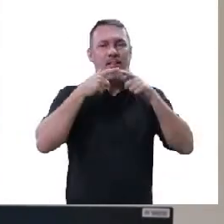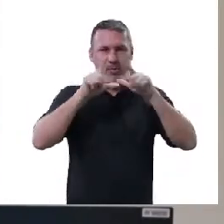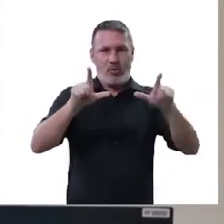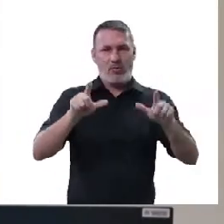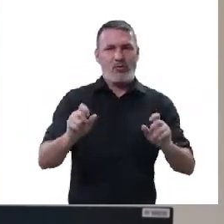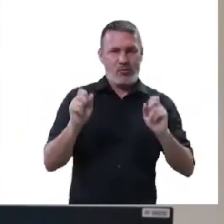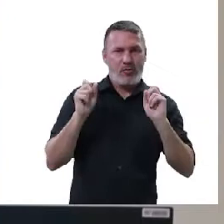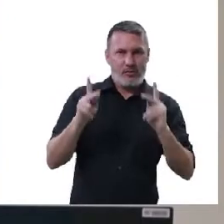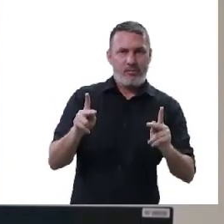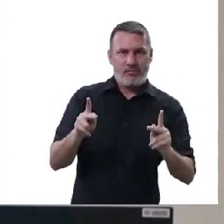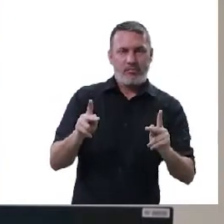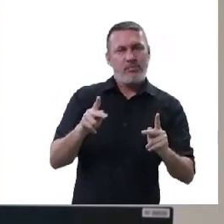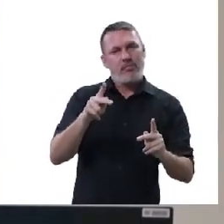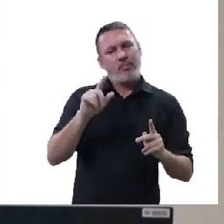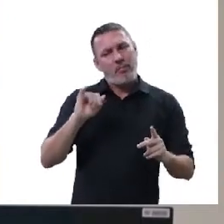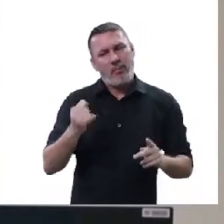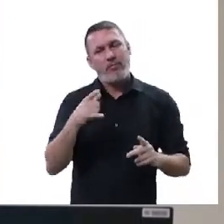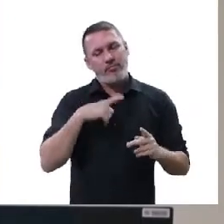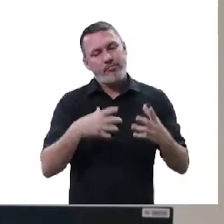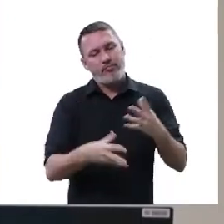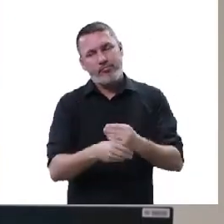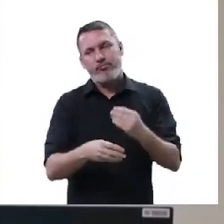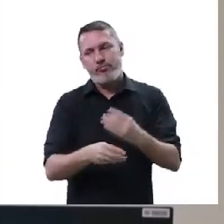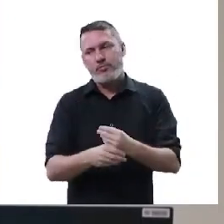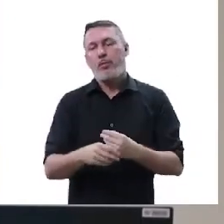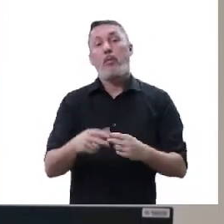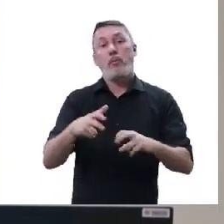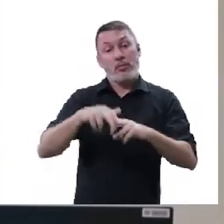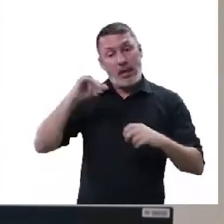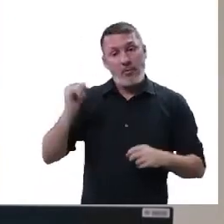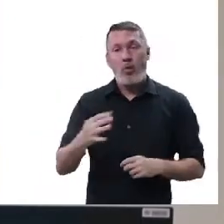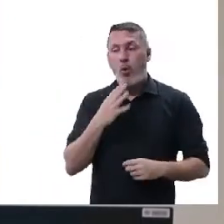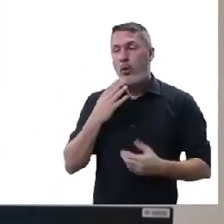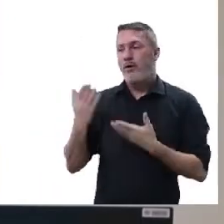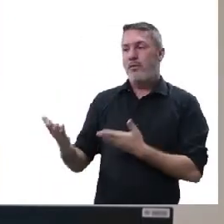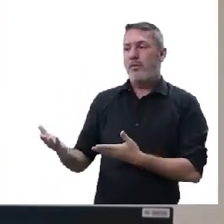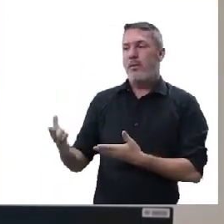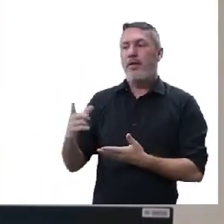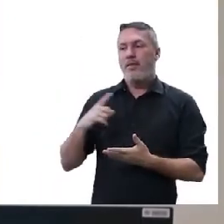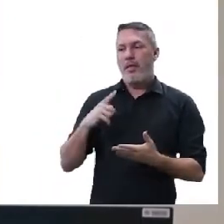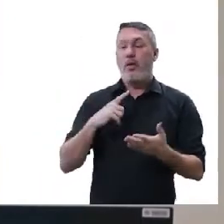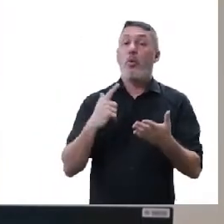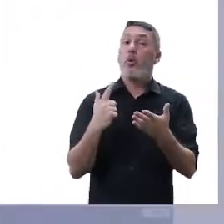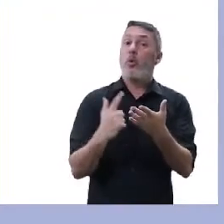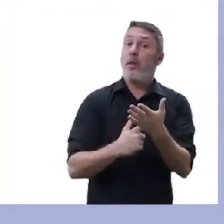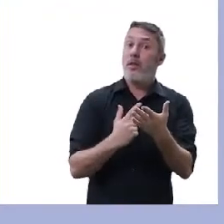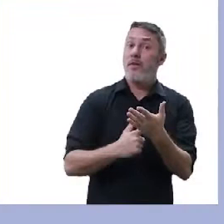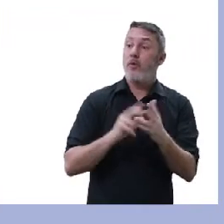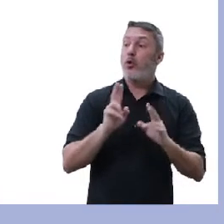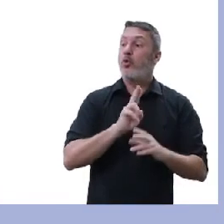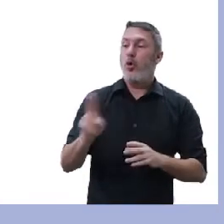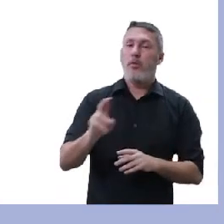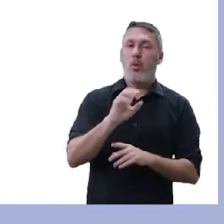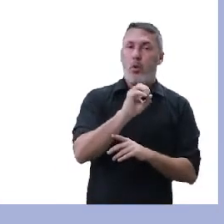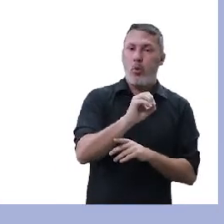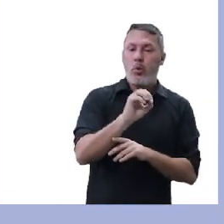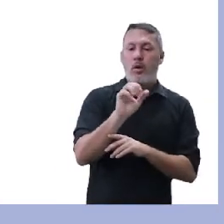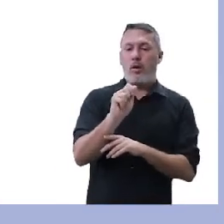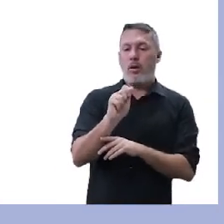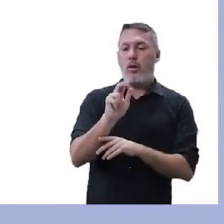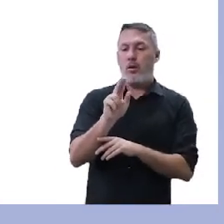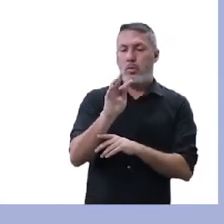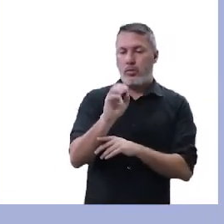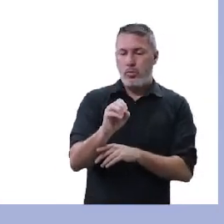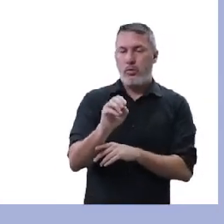linguagem, ok? E pensando nisso aí, nós temos conhecido de vocês um livro, Auto da Compadecida, também se tornou um grande